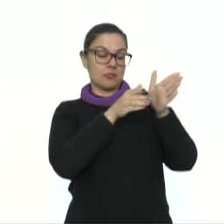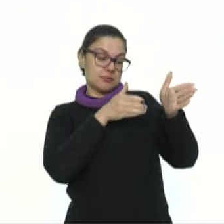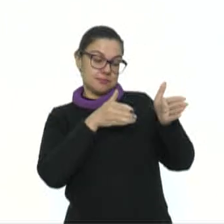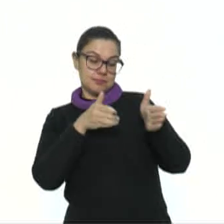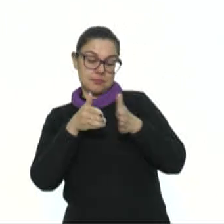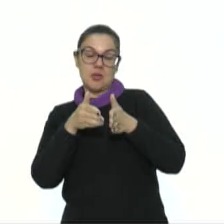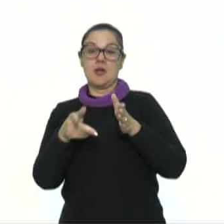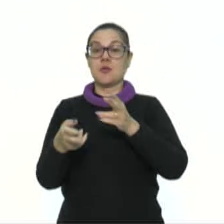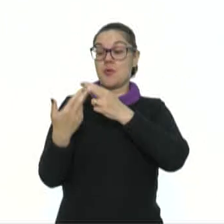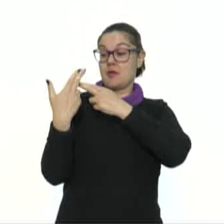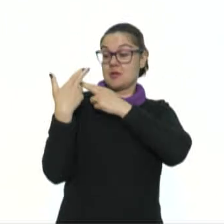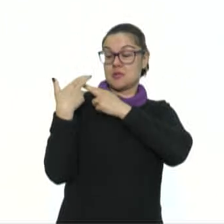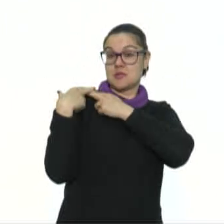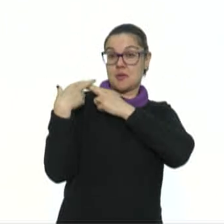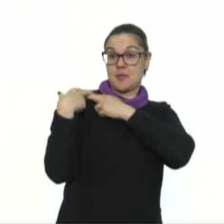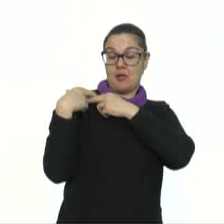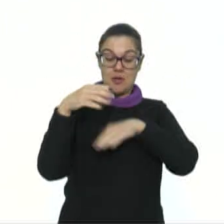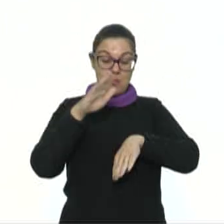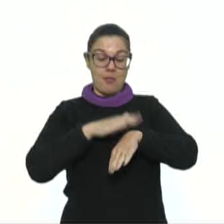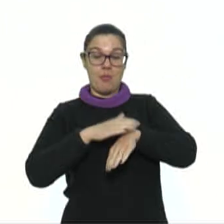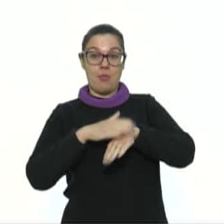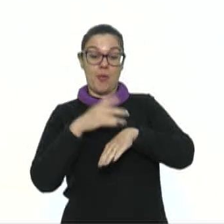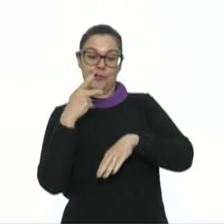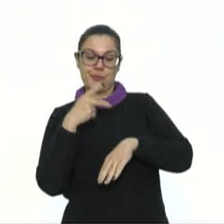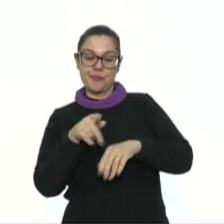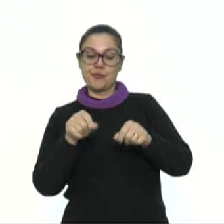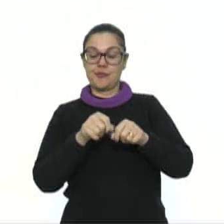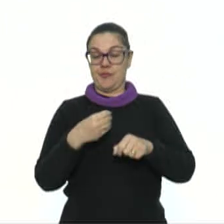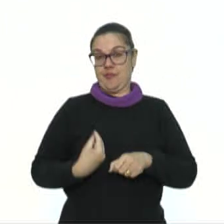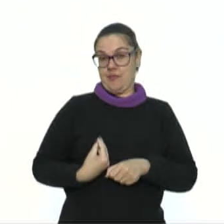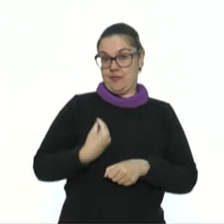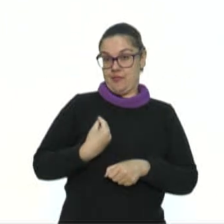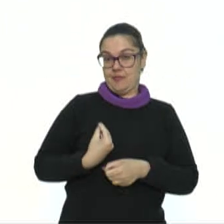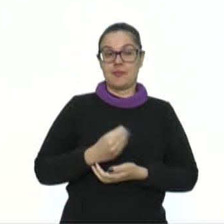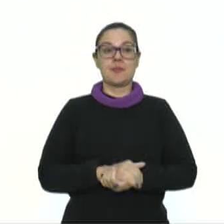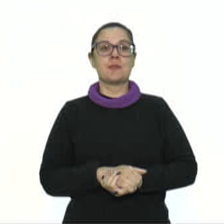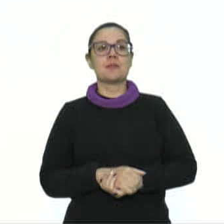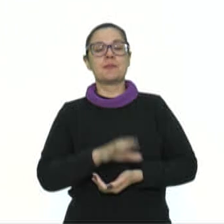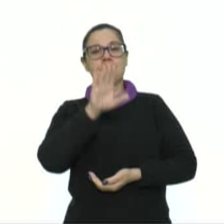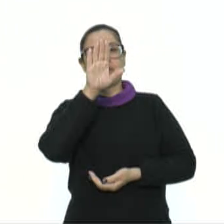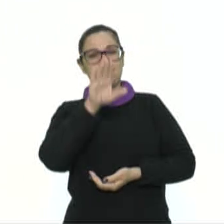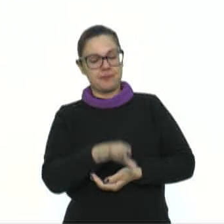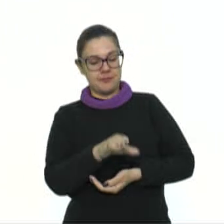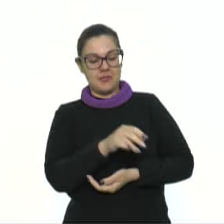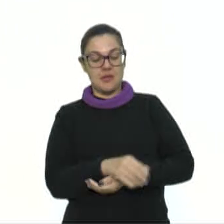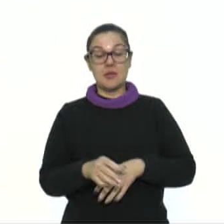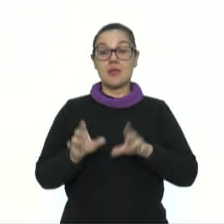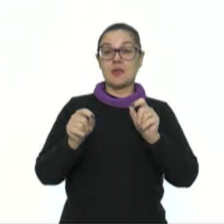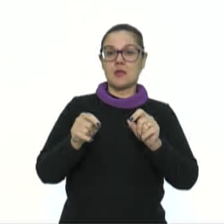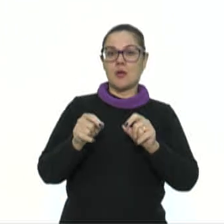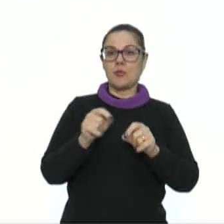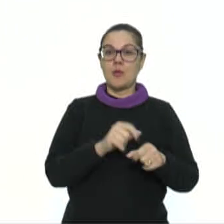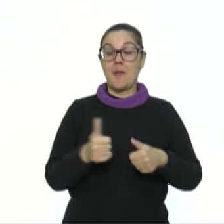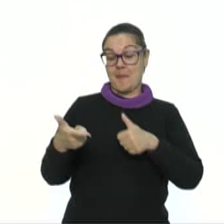de responsabilização de sua própria vida. Então, segunda ferramenta,